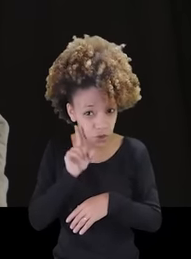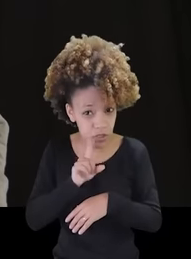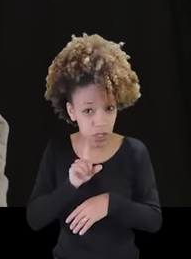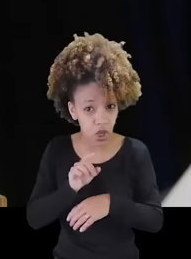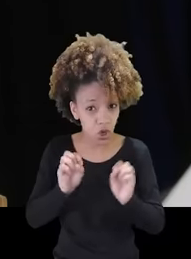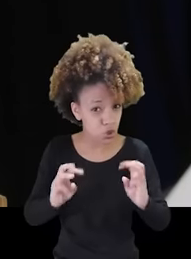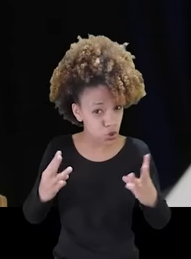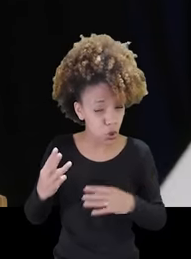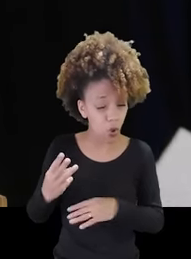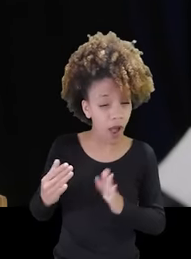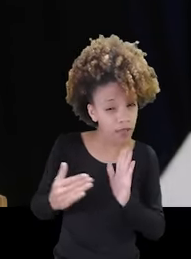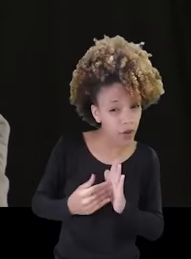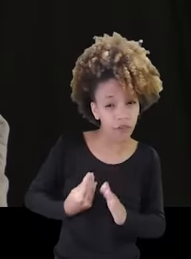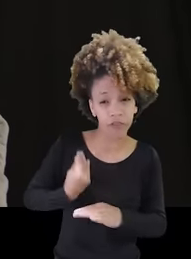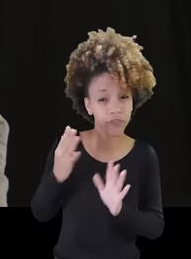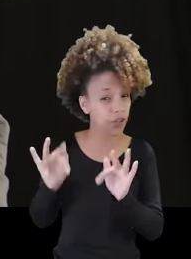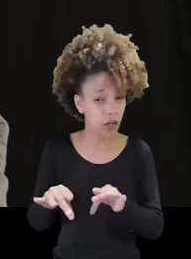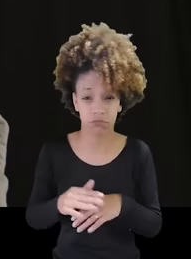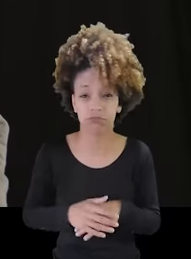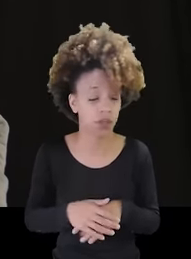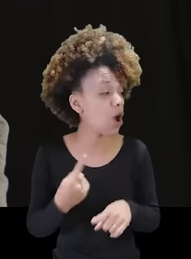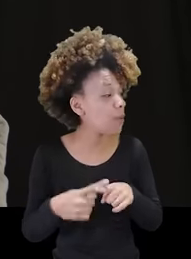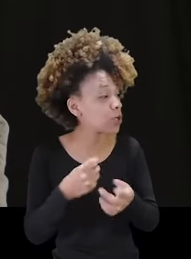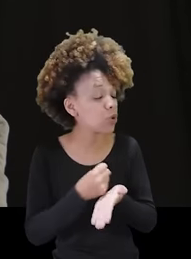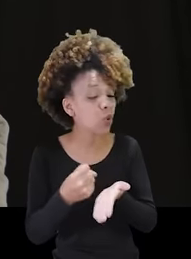vida porque tá lá no contrato